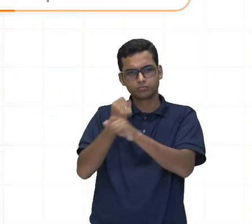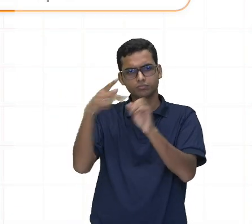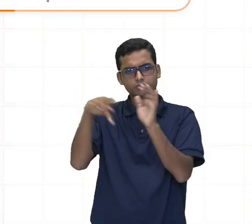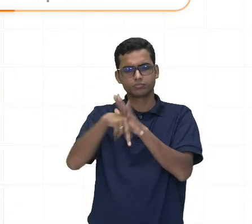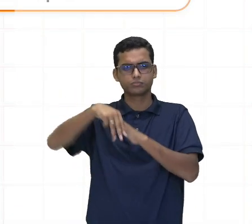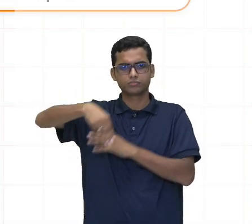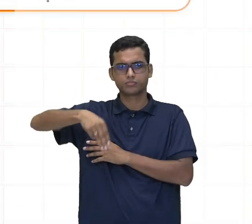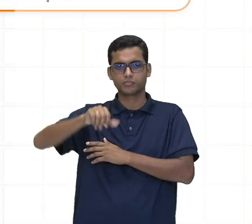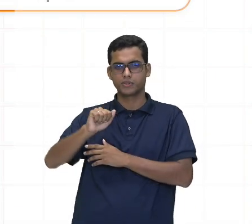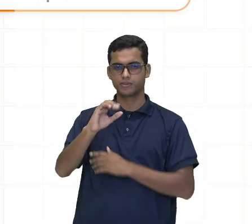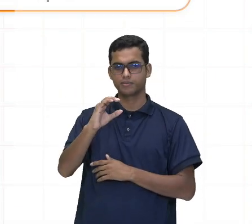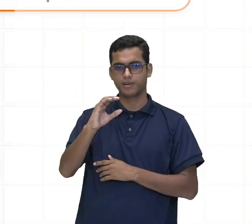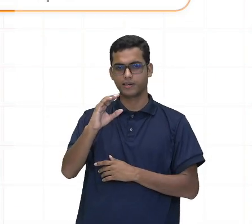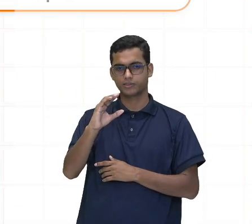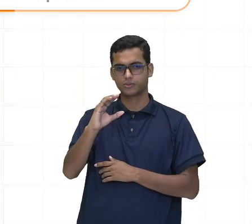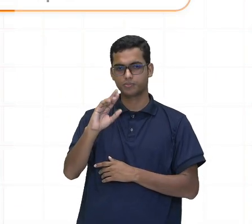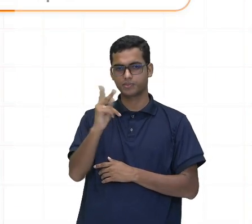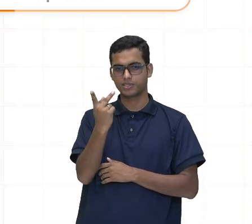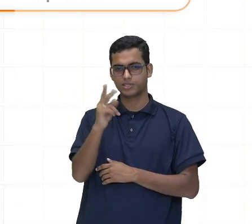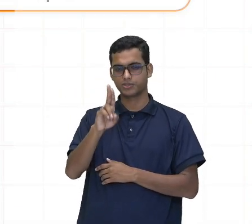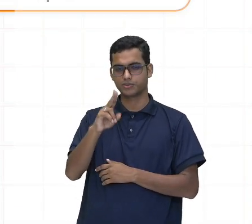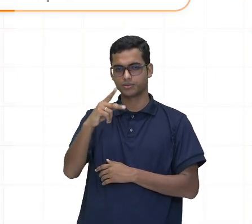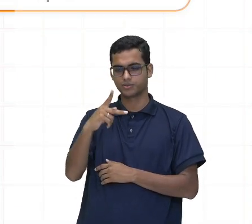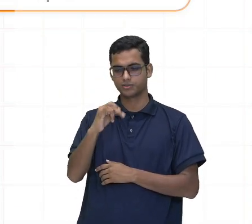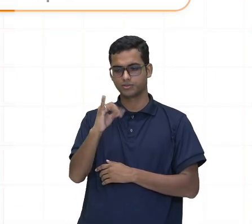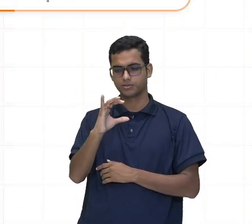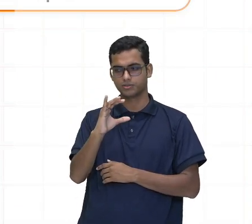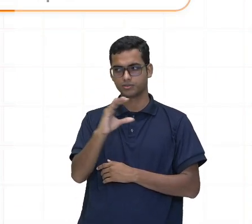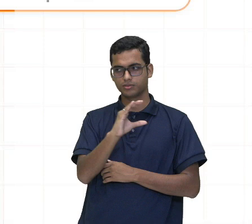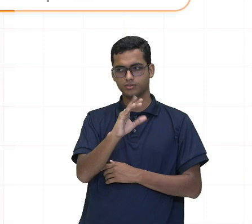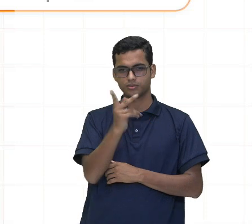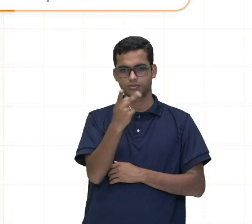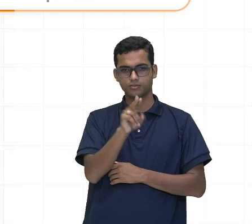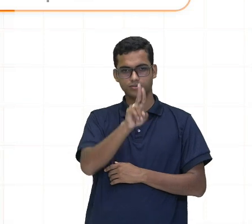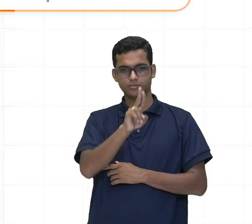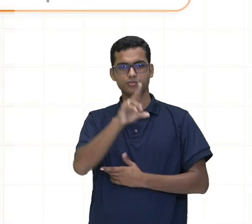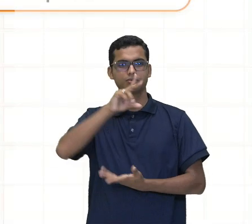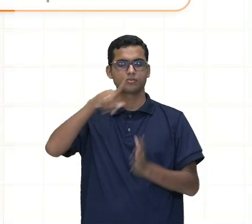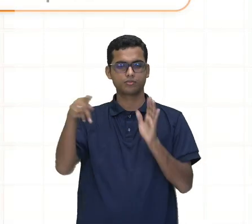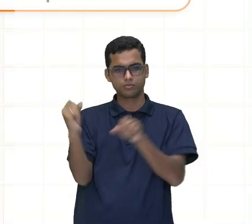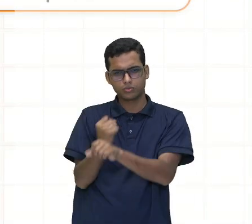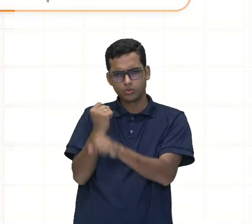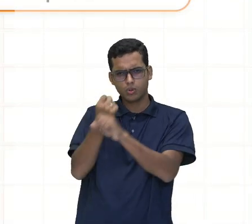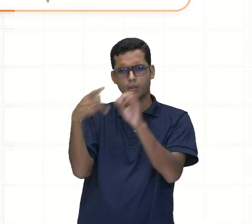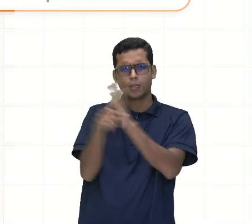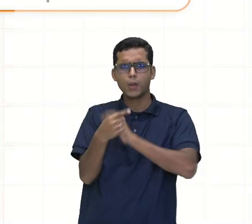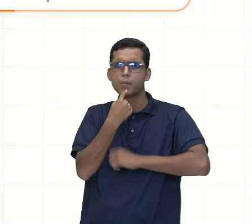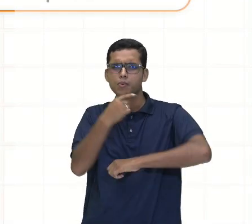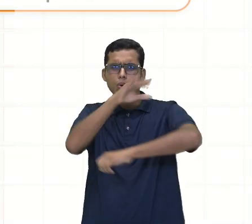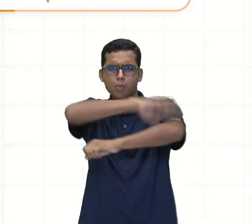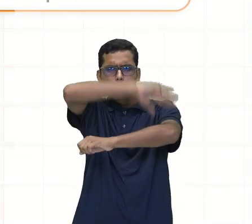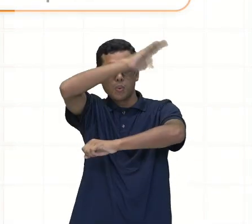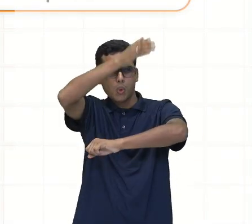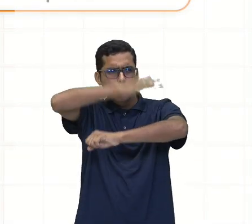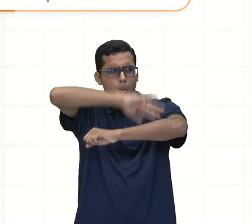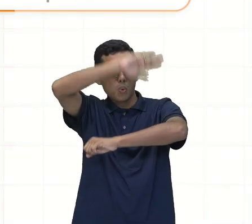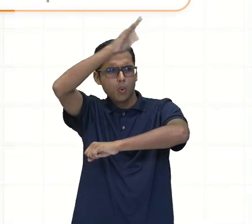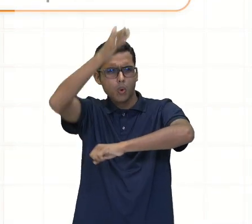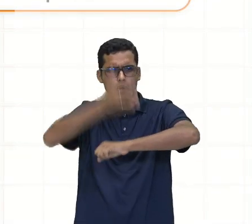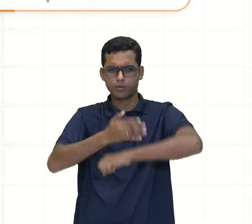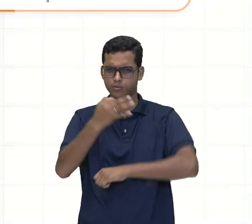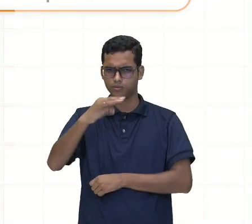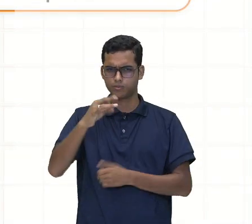Picchu, que é justamente uma cidade construída nas encostas das montanhas, certo?